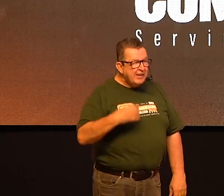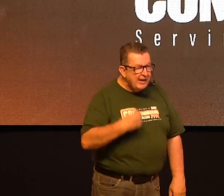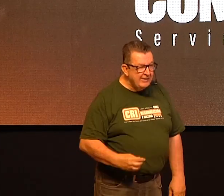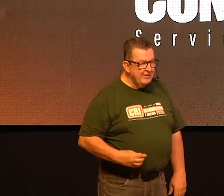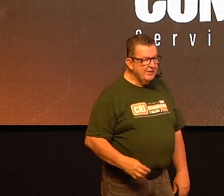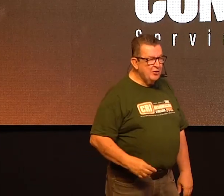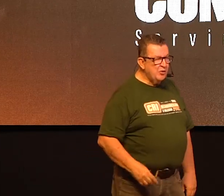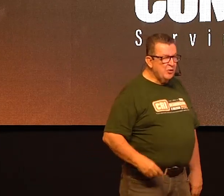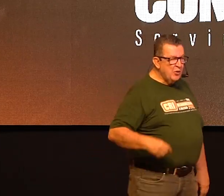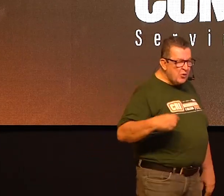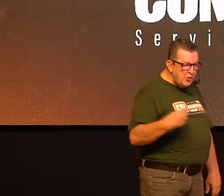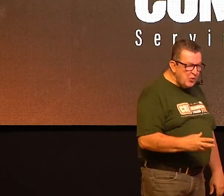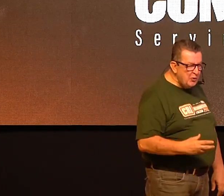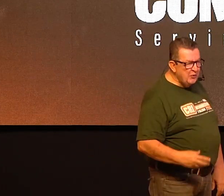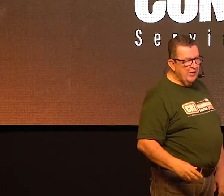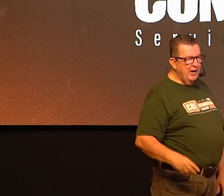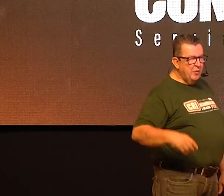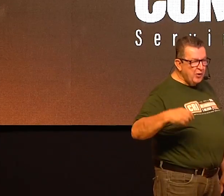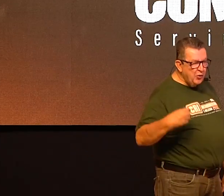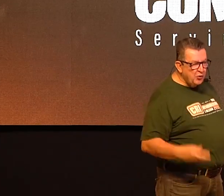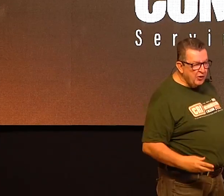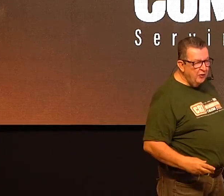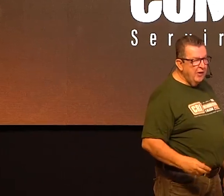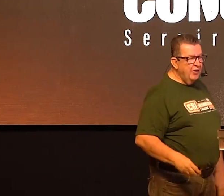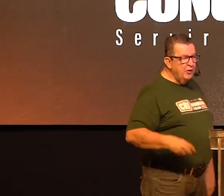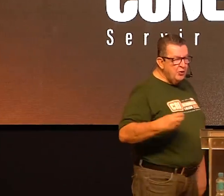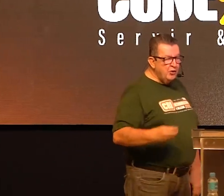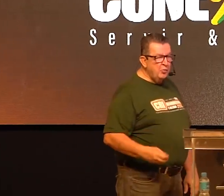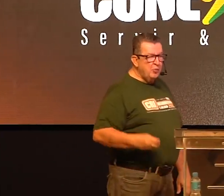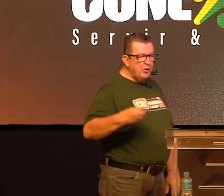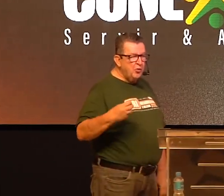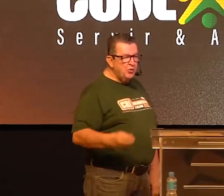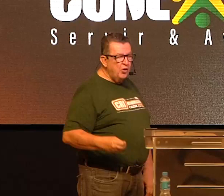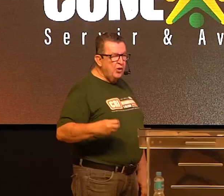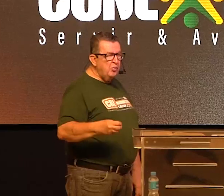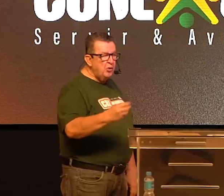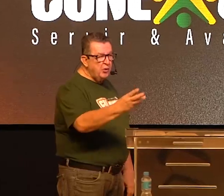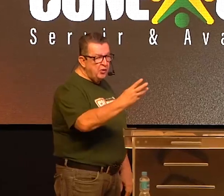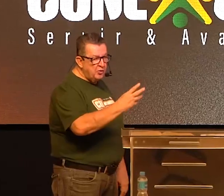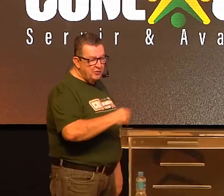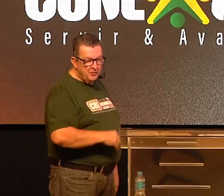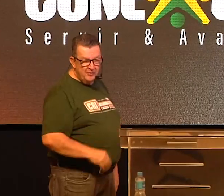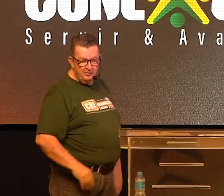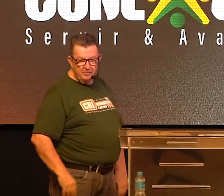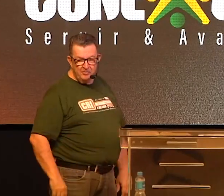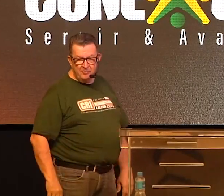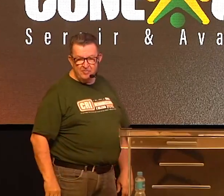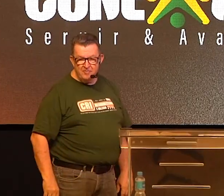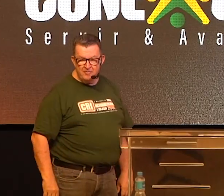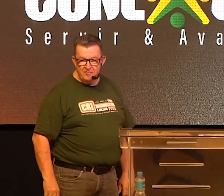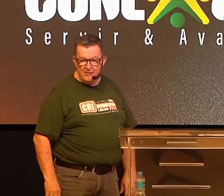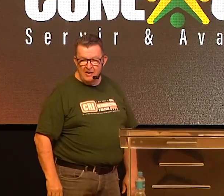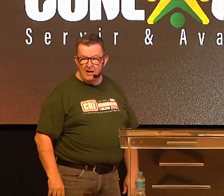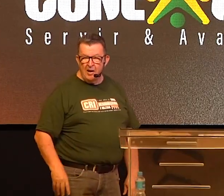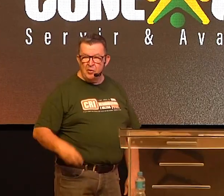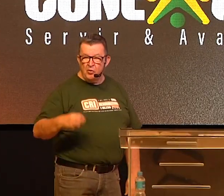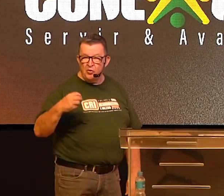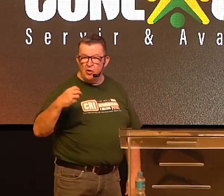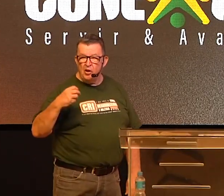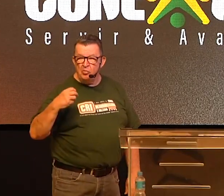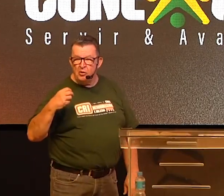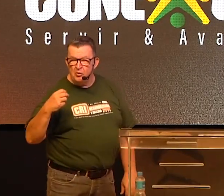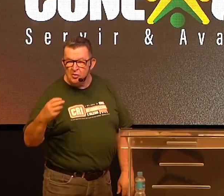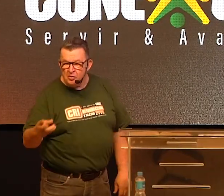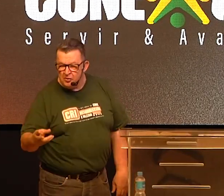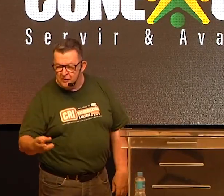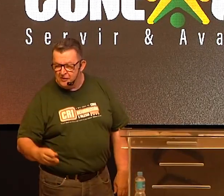A vaidade, o orgulho, a presunção. Eu digo sempre: a presunção é o caminho do erro. A